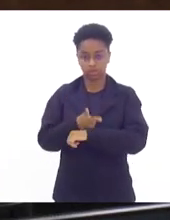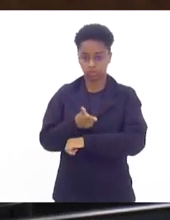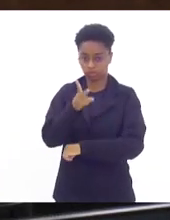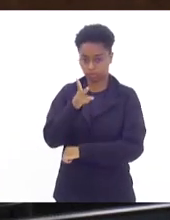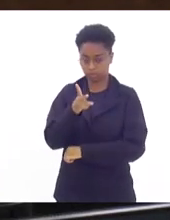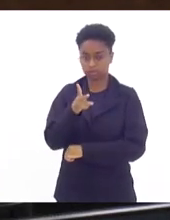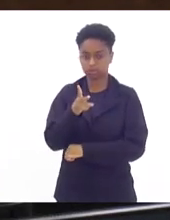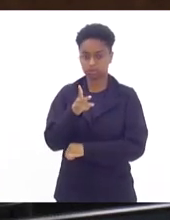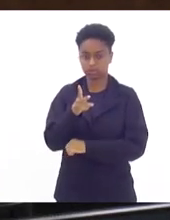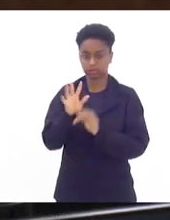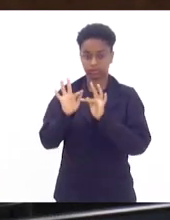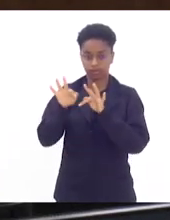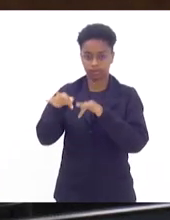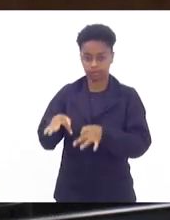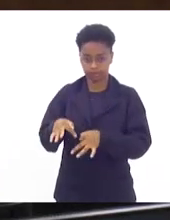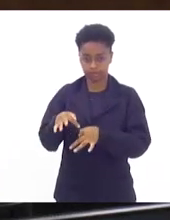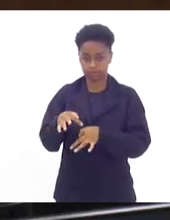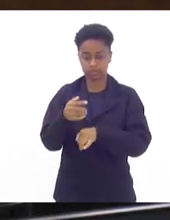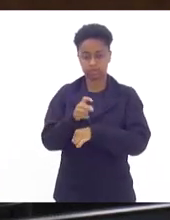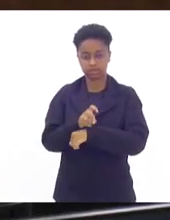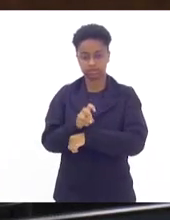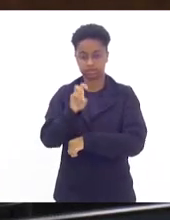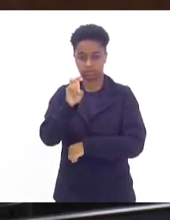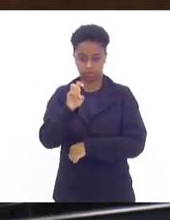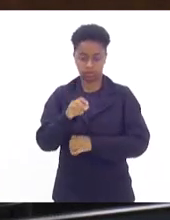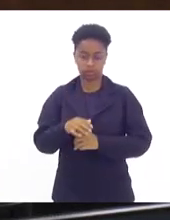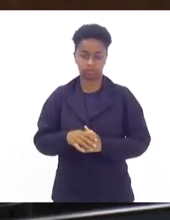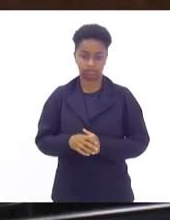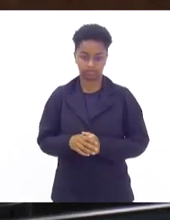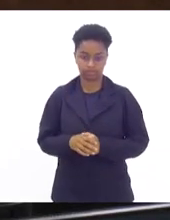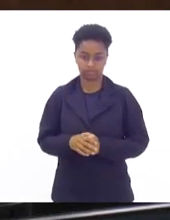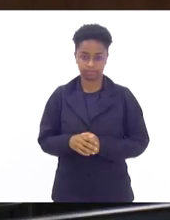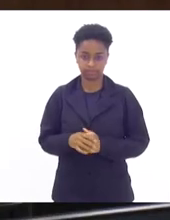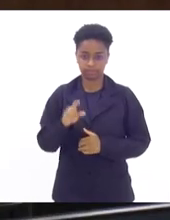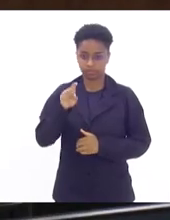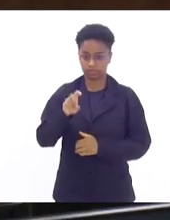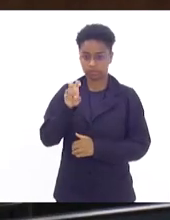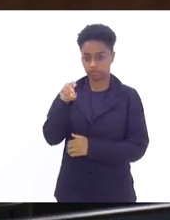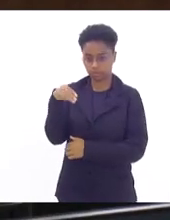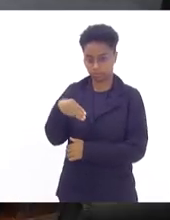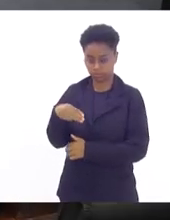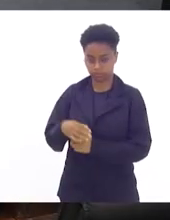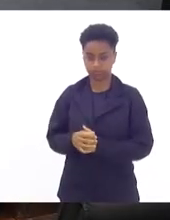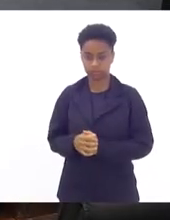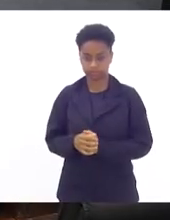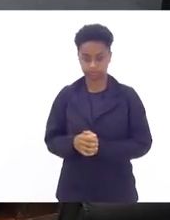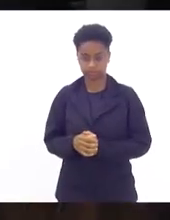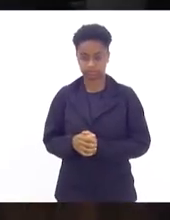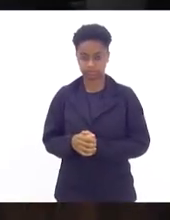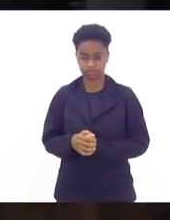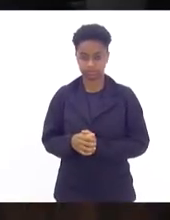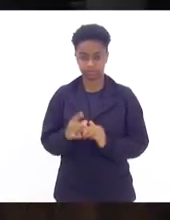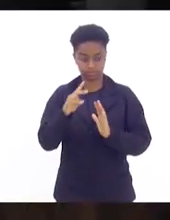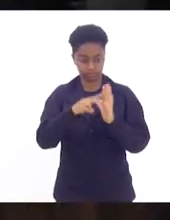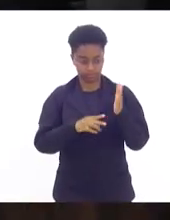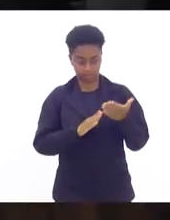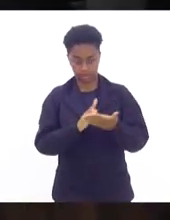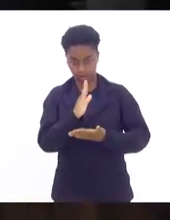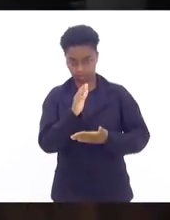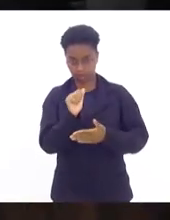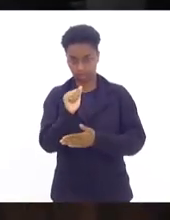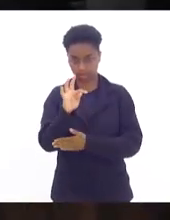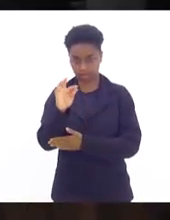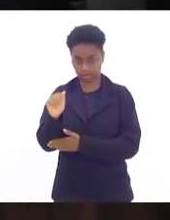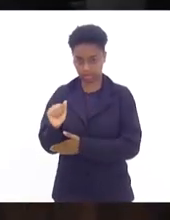horas, encerrou-se às 17 horas e 5 minutos. Lida e aprovada a